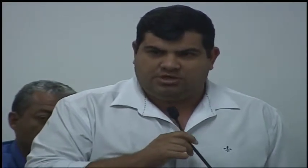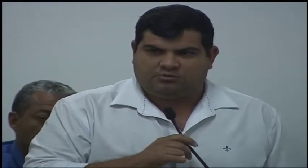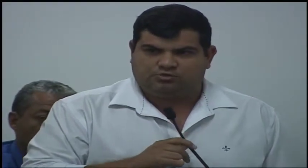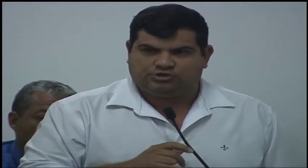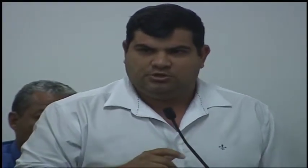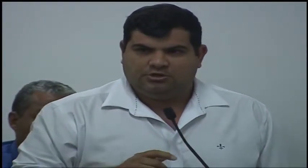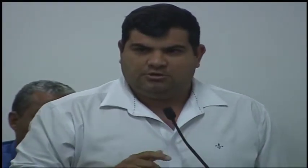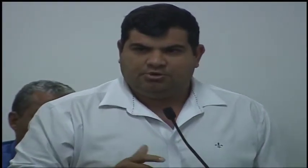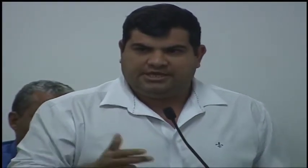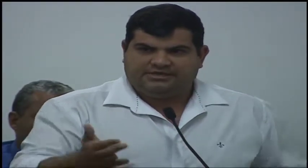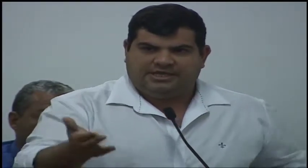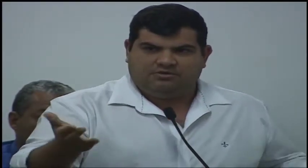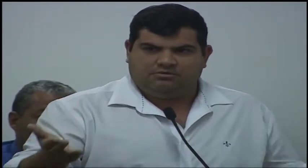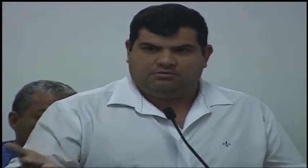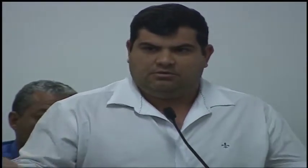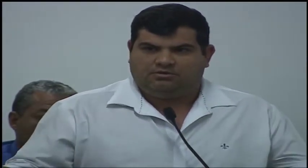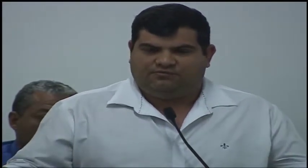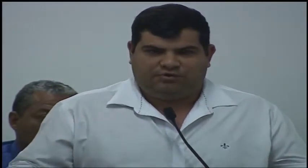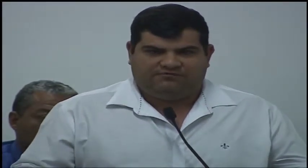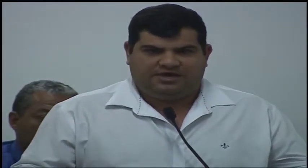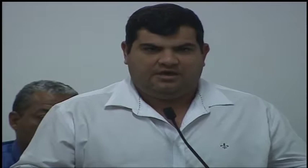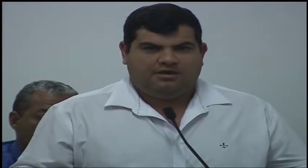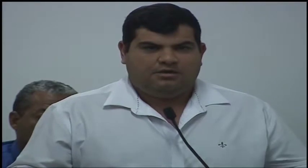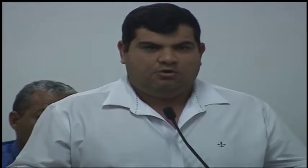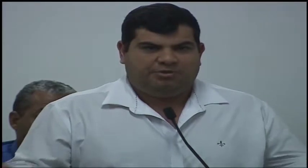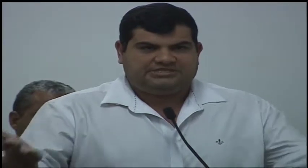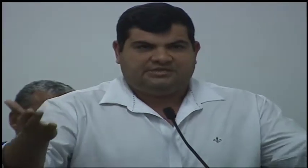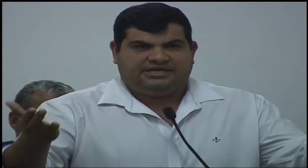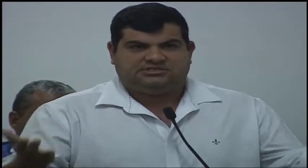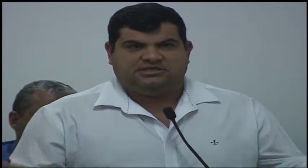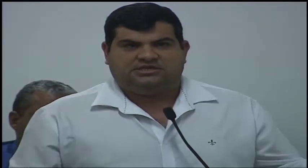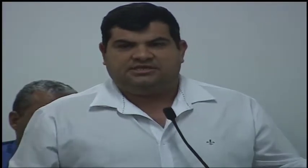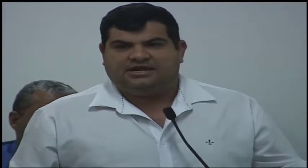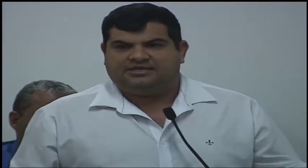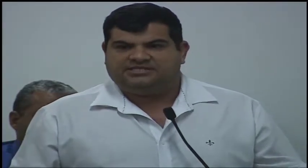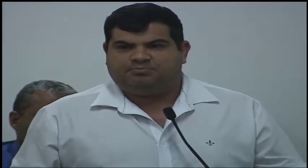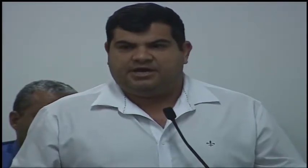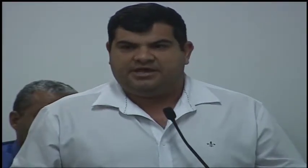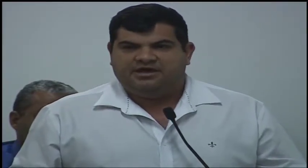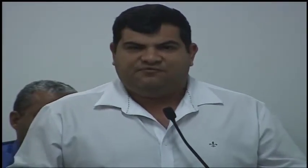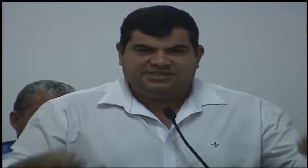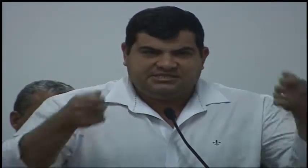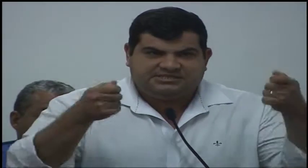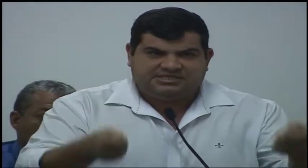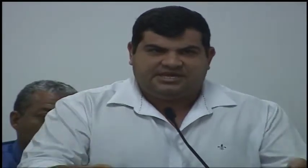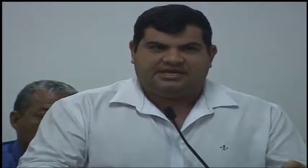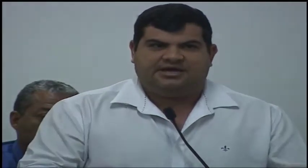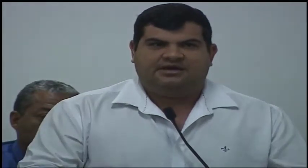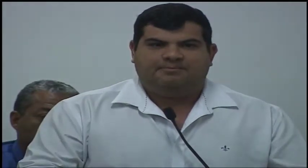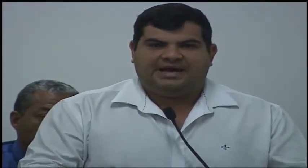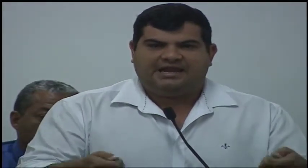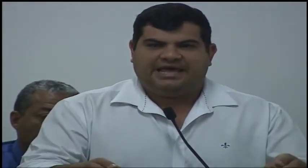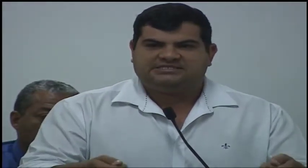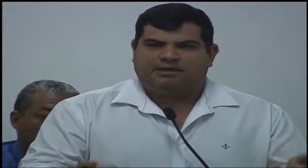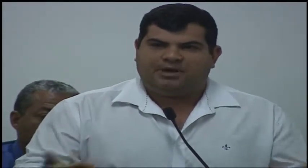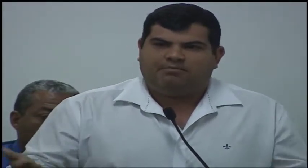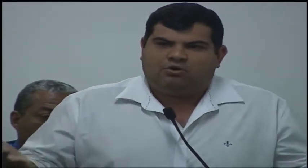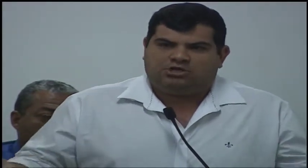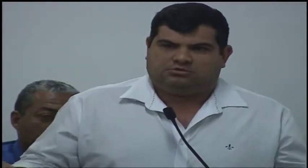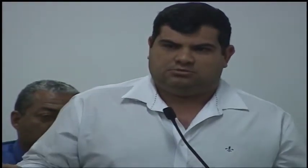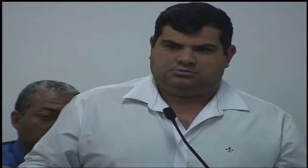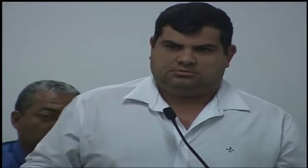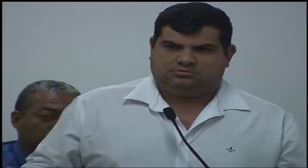outros bancos, porque eu fui ver, o presidente Santander lá na Espanha financia palestra